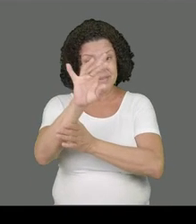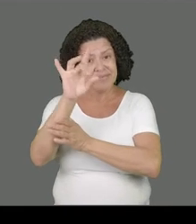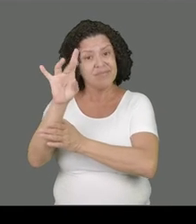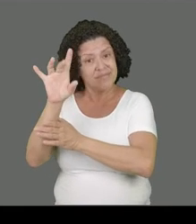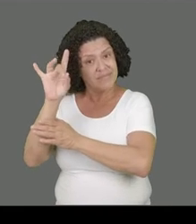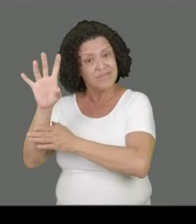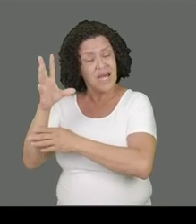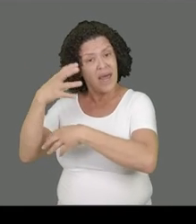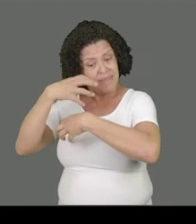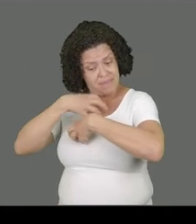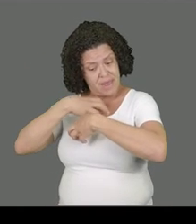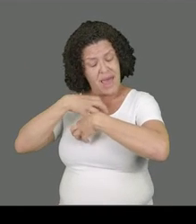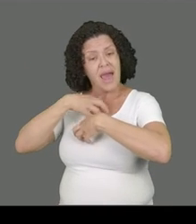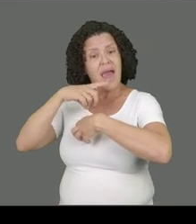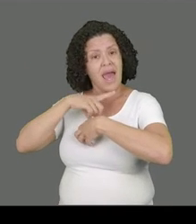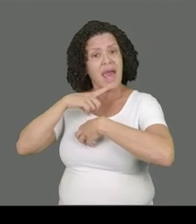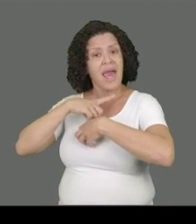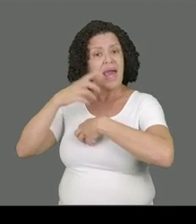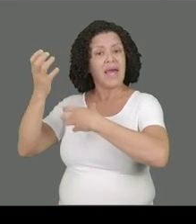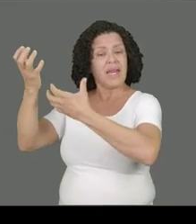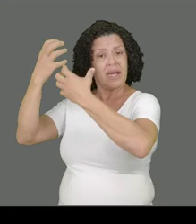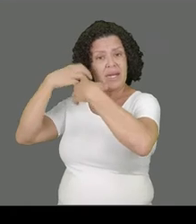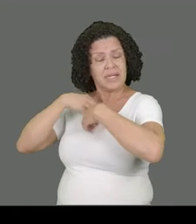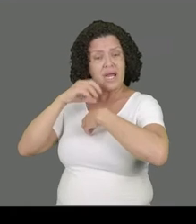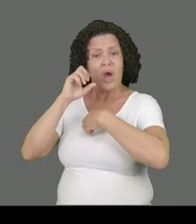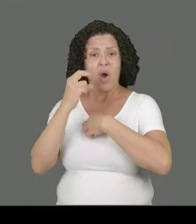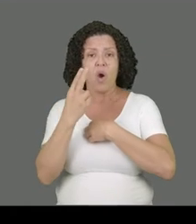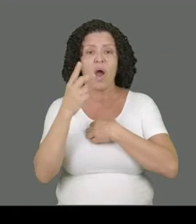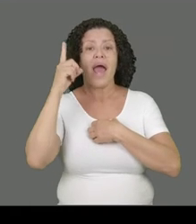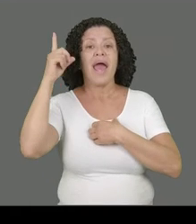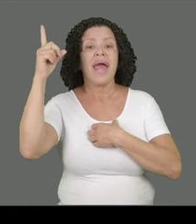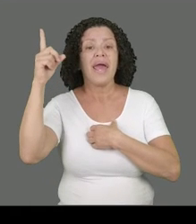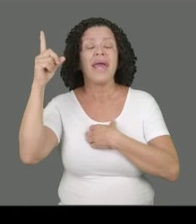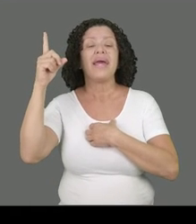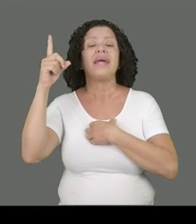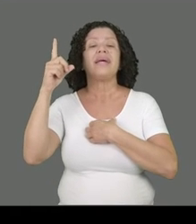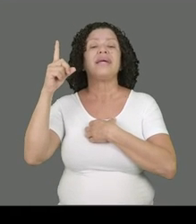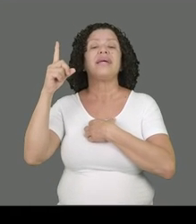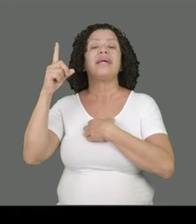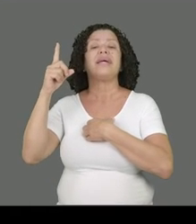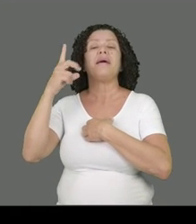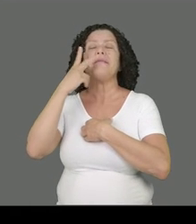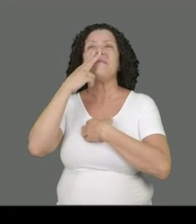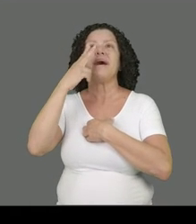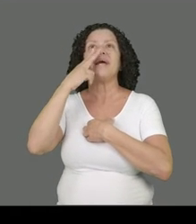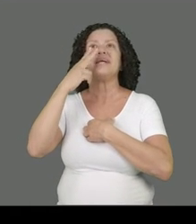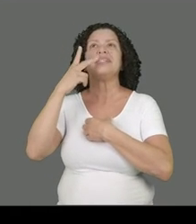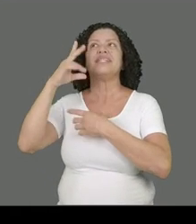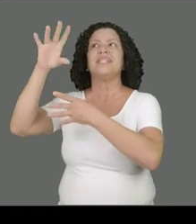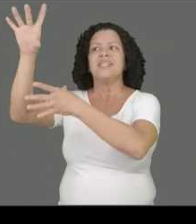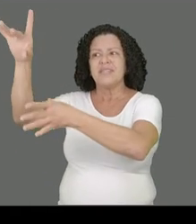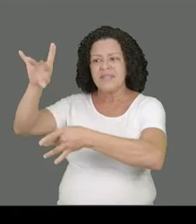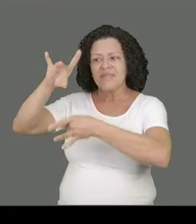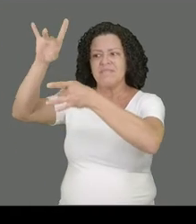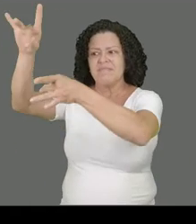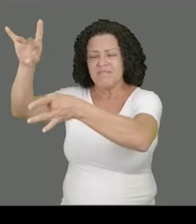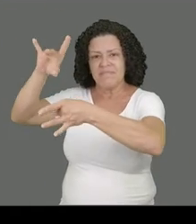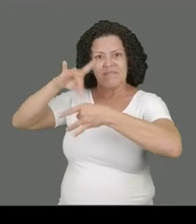a cada um de nós, dentro de nós, ele outorgou, ou seja, ele nos